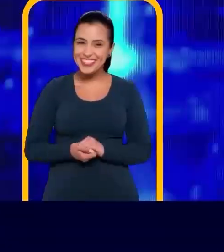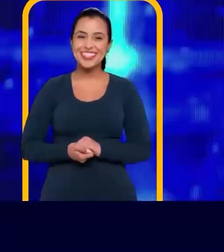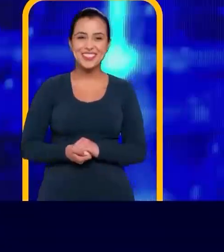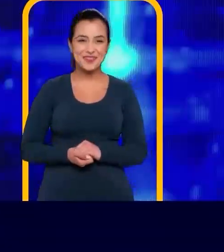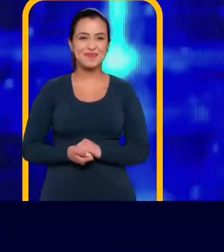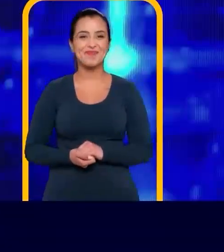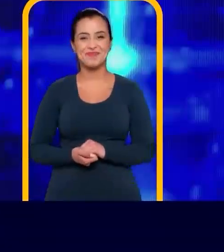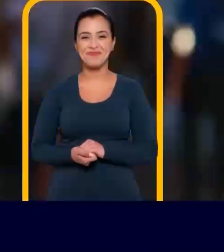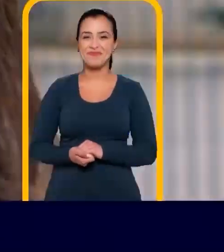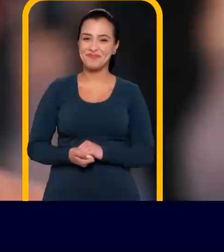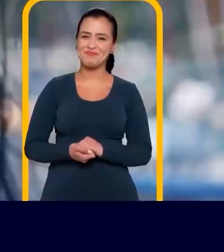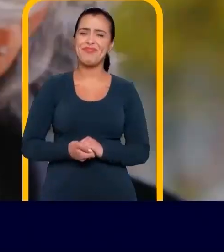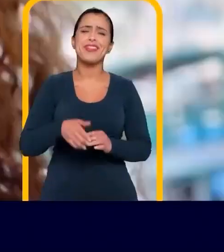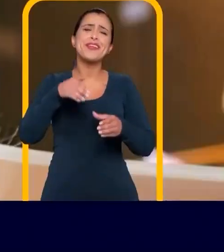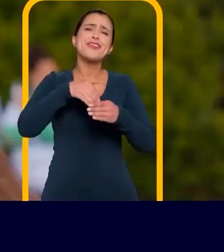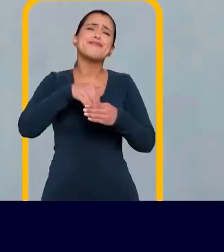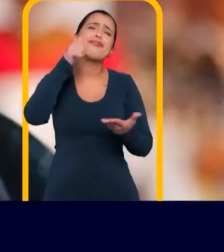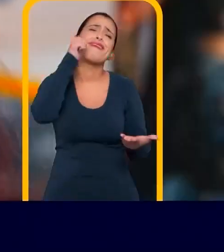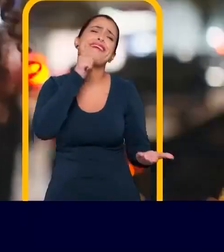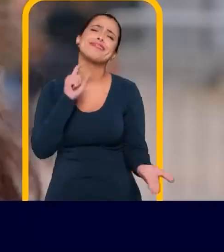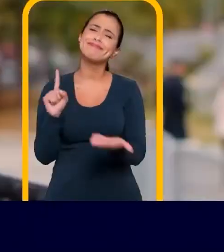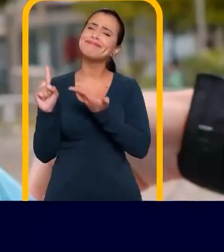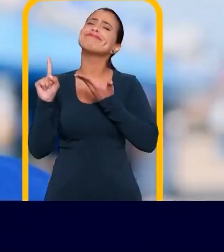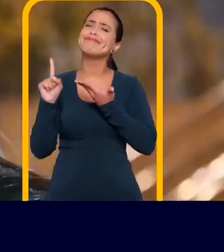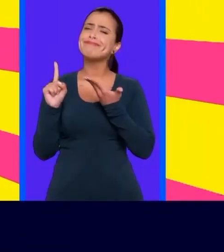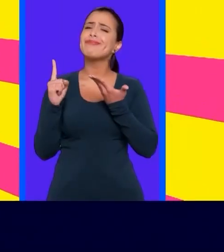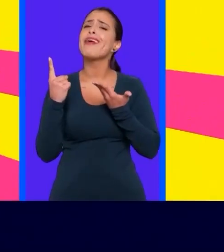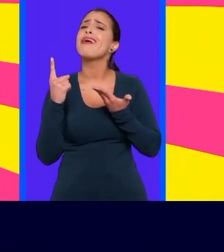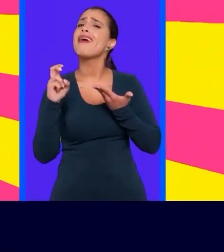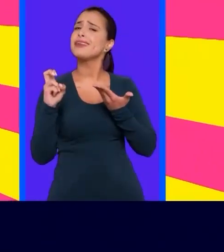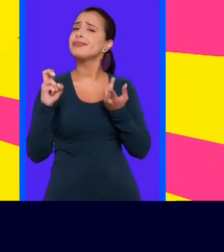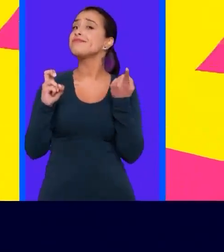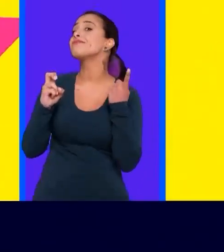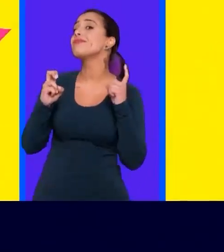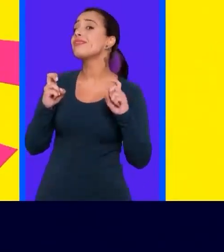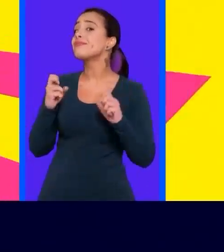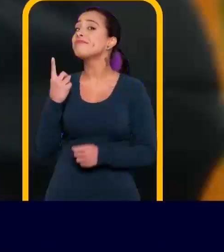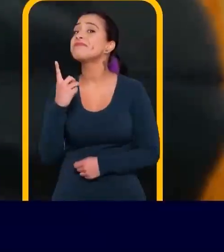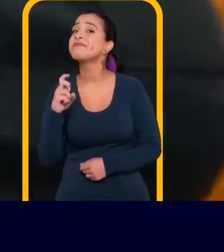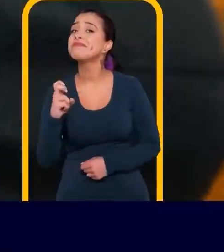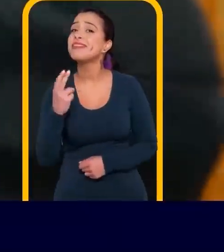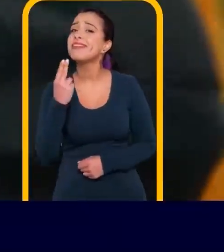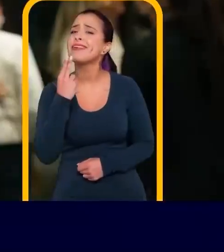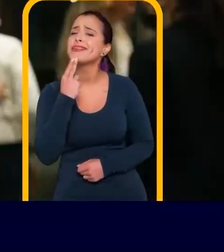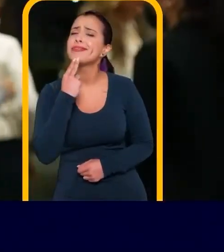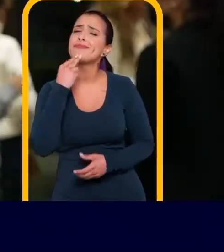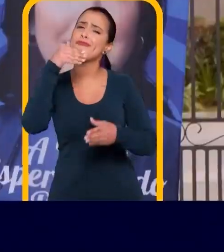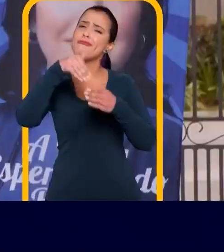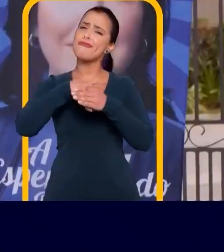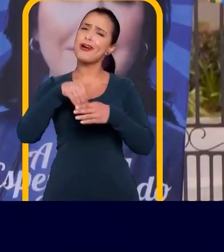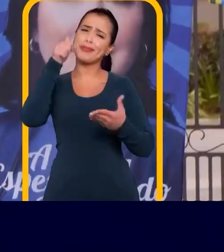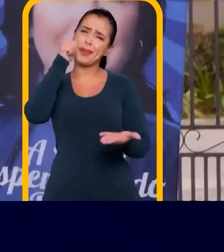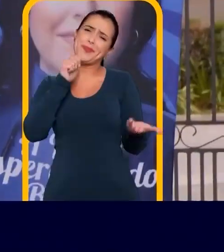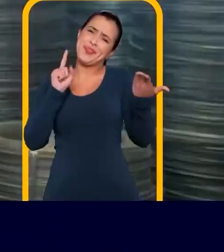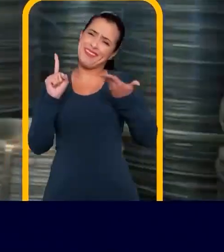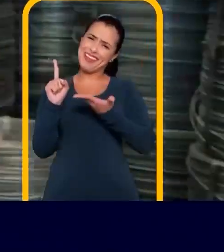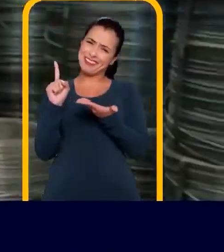o Brasil de verdade. Vote na mulher. É 15, é 15, é 15, é 15, é 15, é